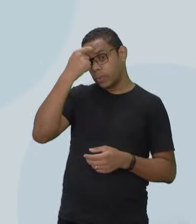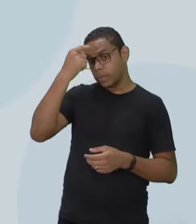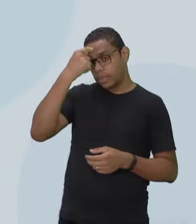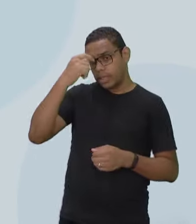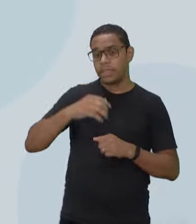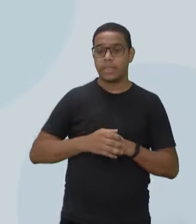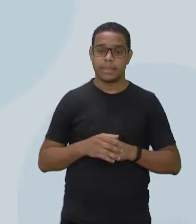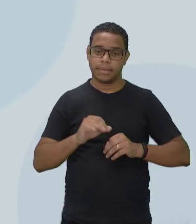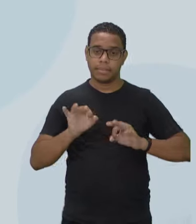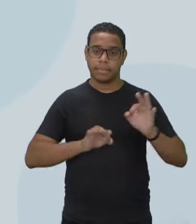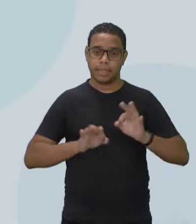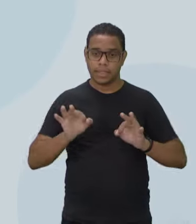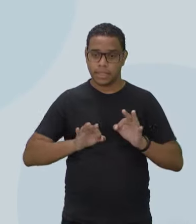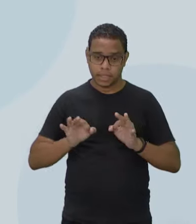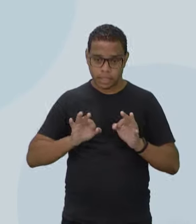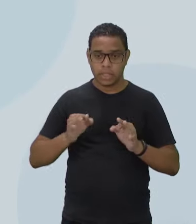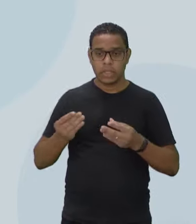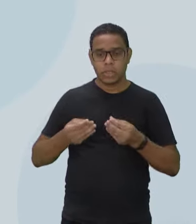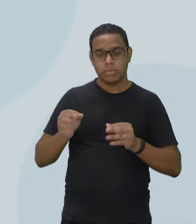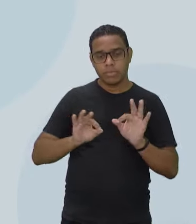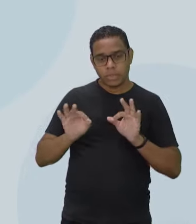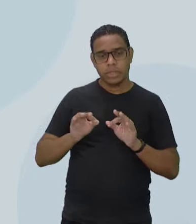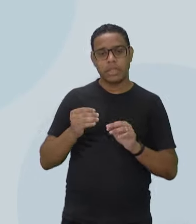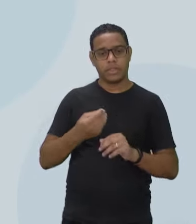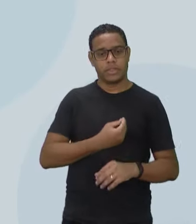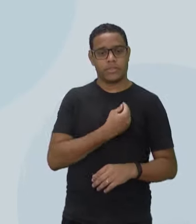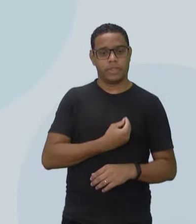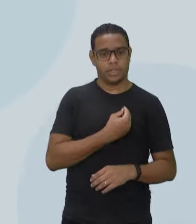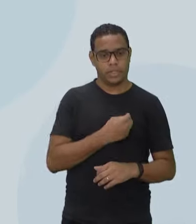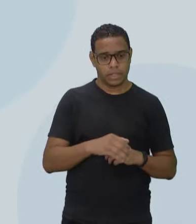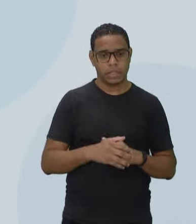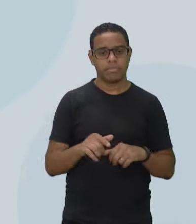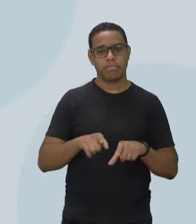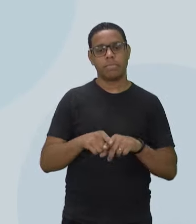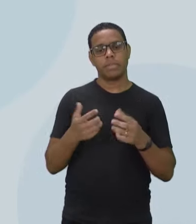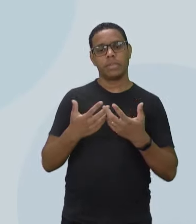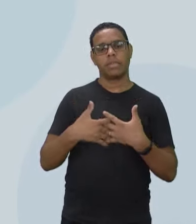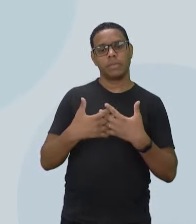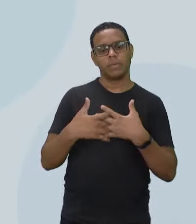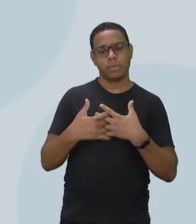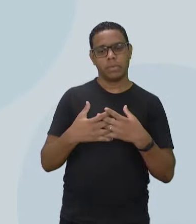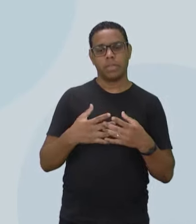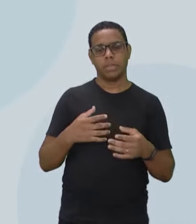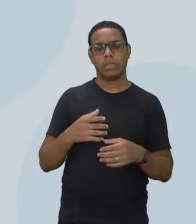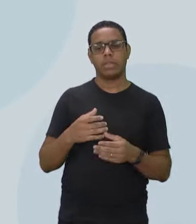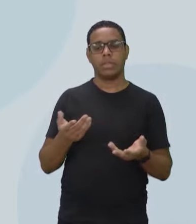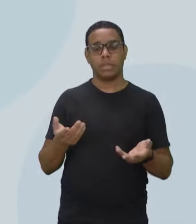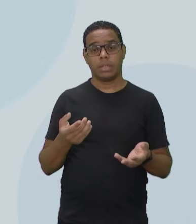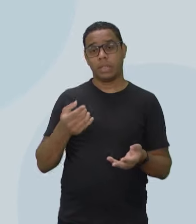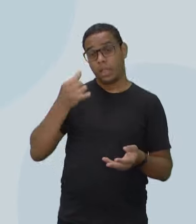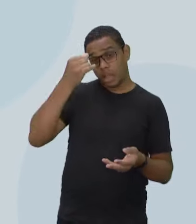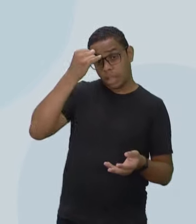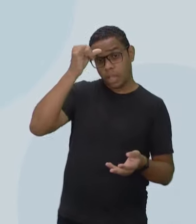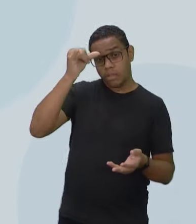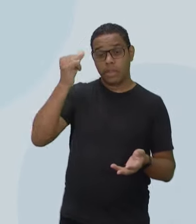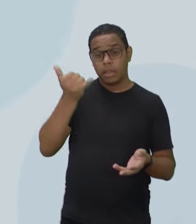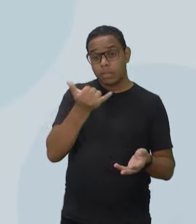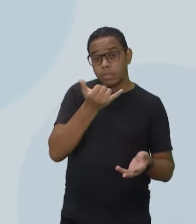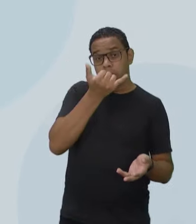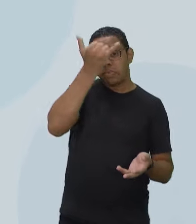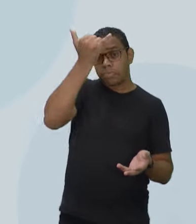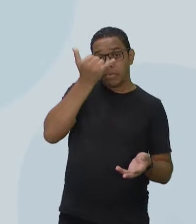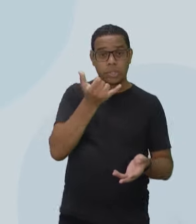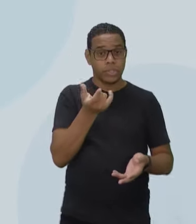consciente, planejar os passos para o seu projeto de vida e refletir aí para evitar